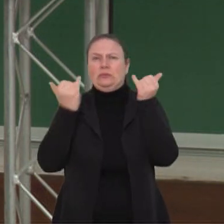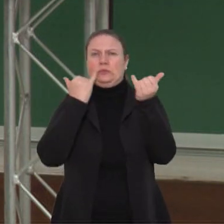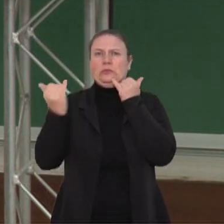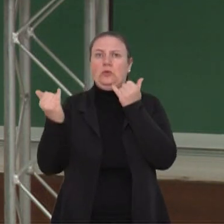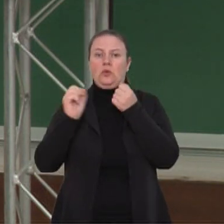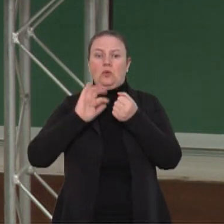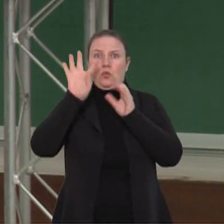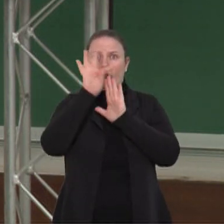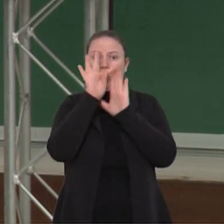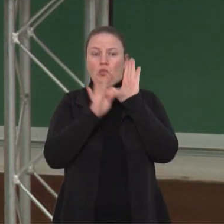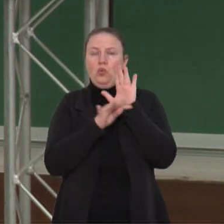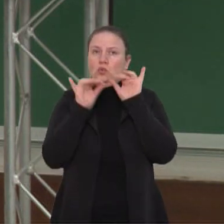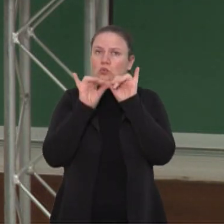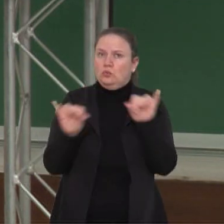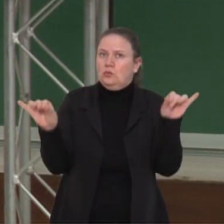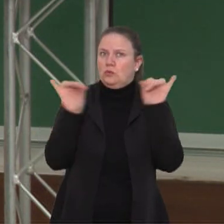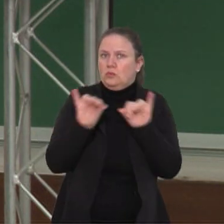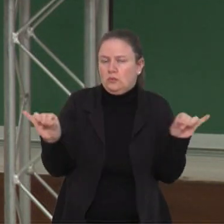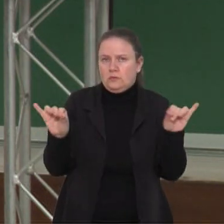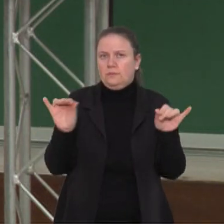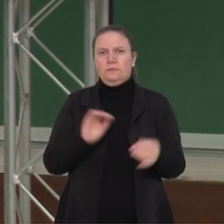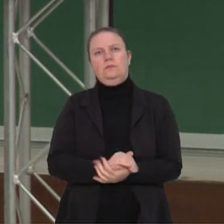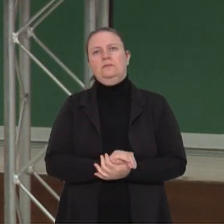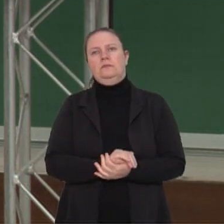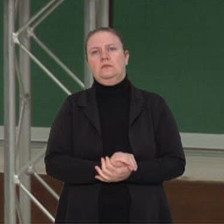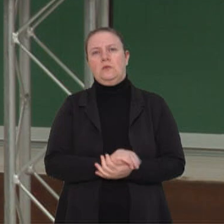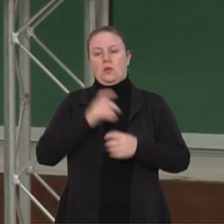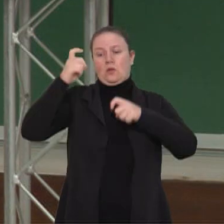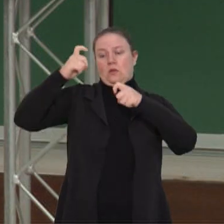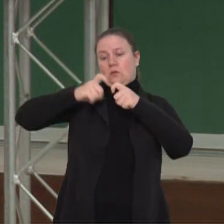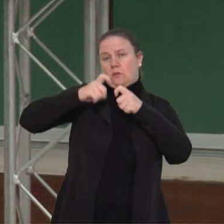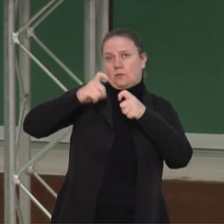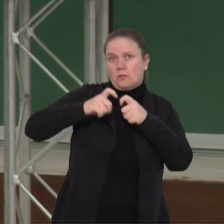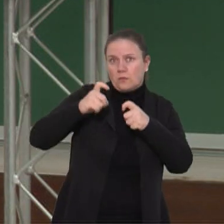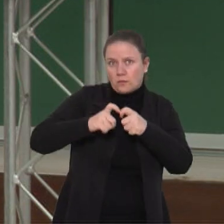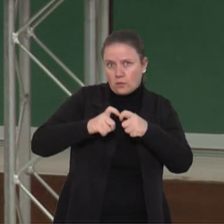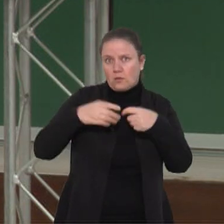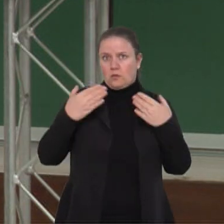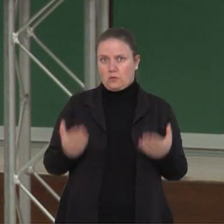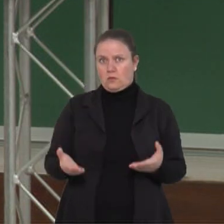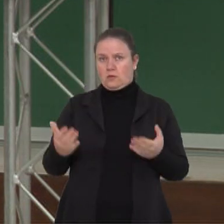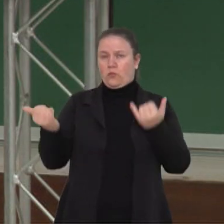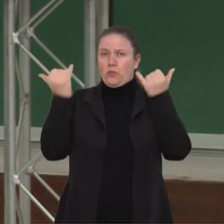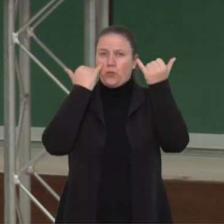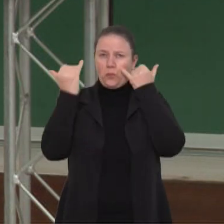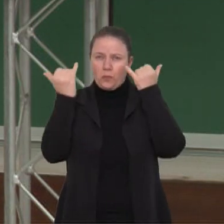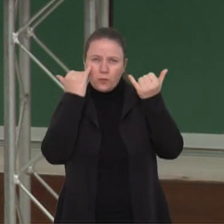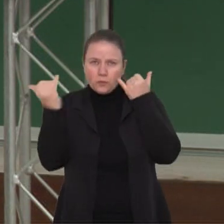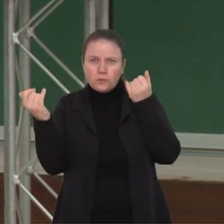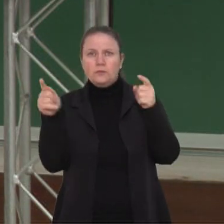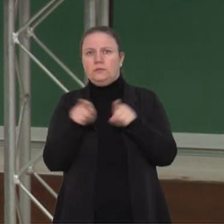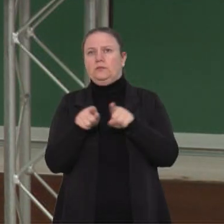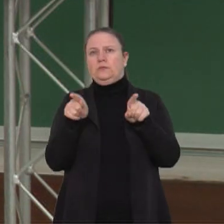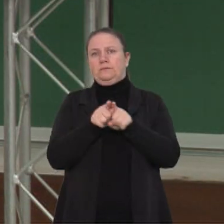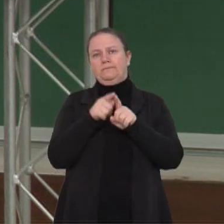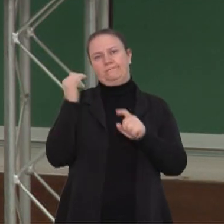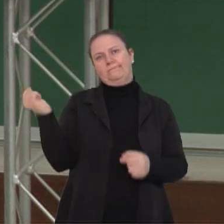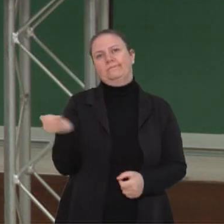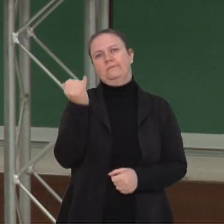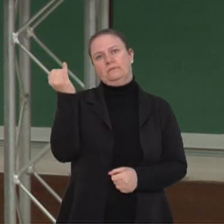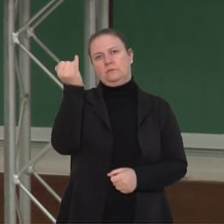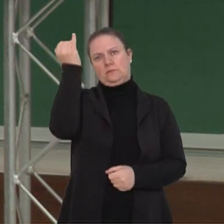um texto informativo, feito por uma médica, então ele traz informações bastante